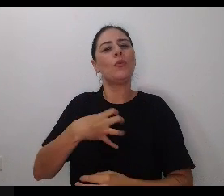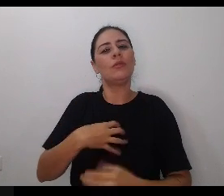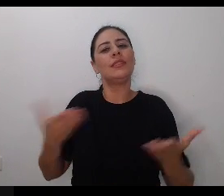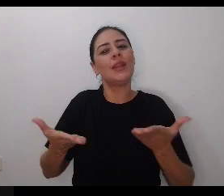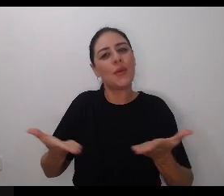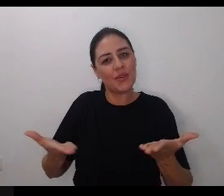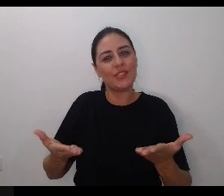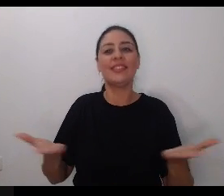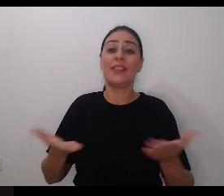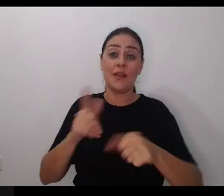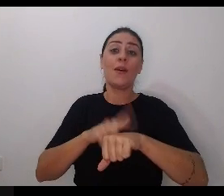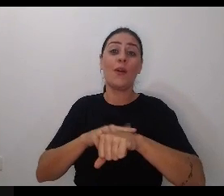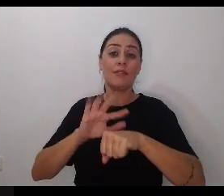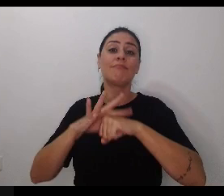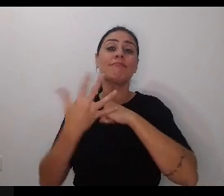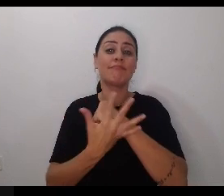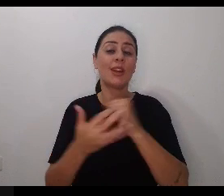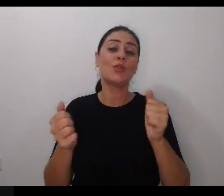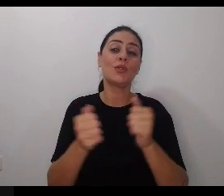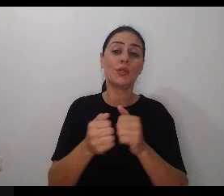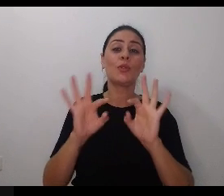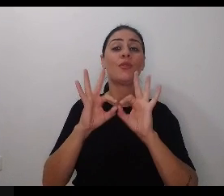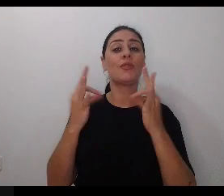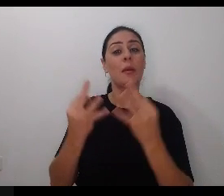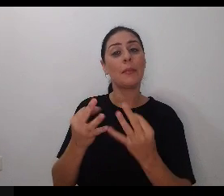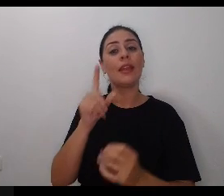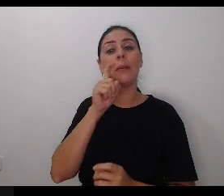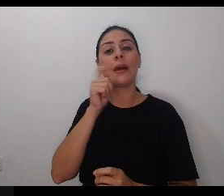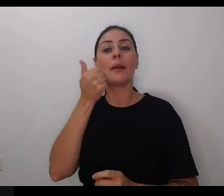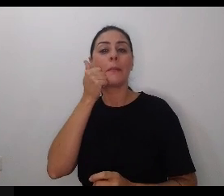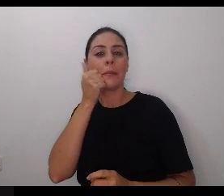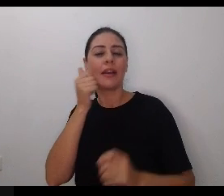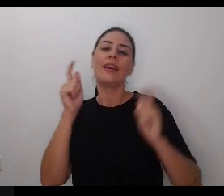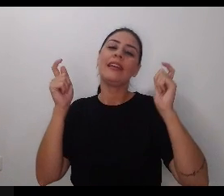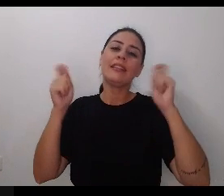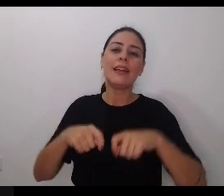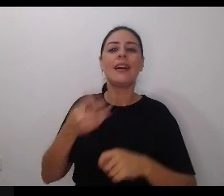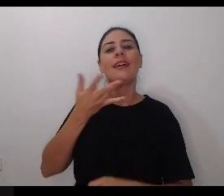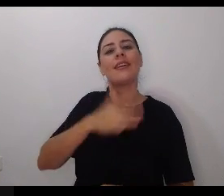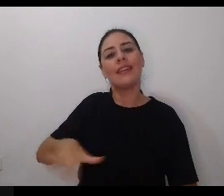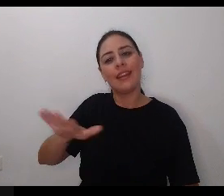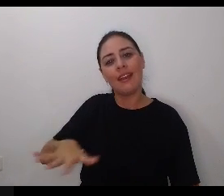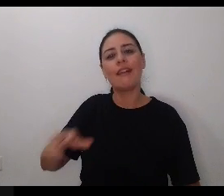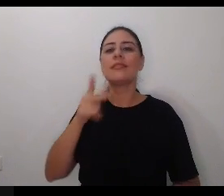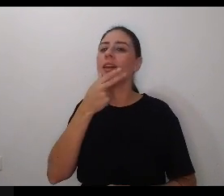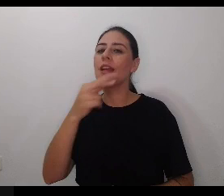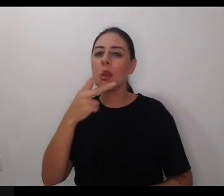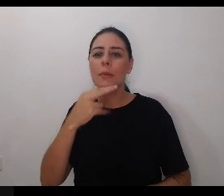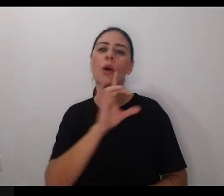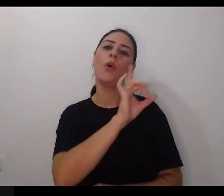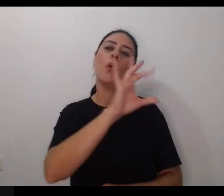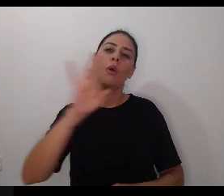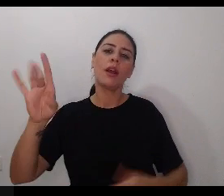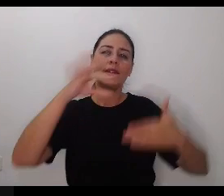sentindo naquele dia. Pensando na rotina de pandemia, né, em casa, com os pais, de repente pode ter o pai, para a mãe,